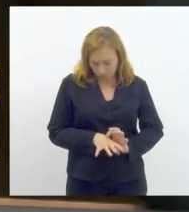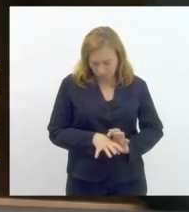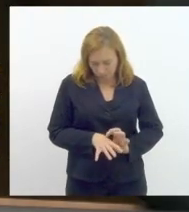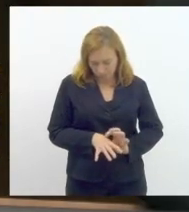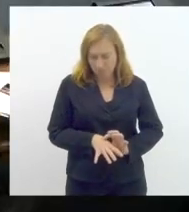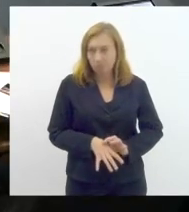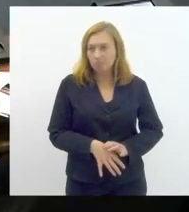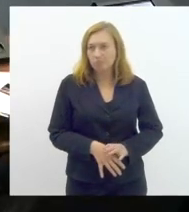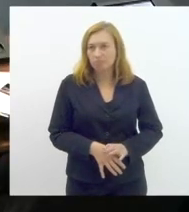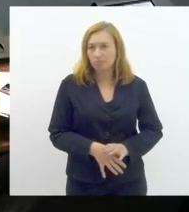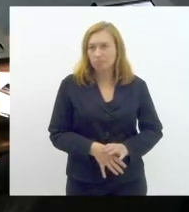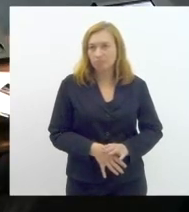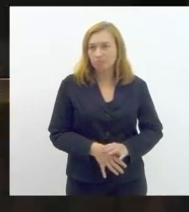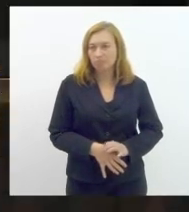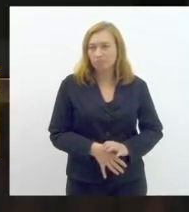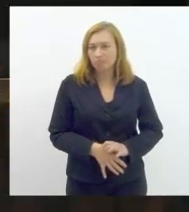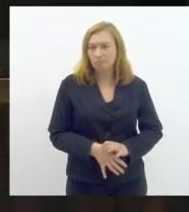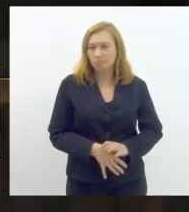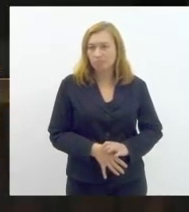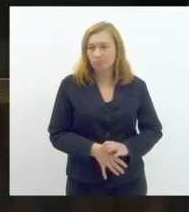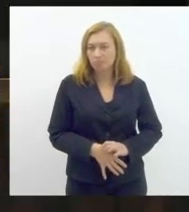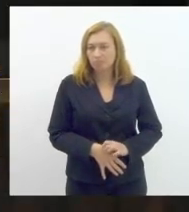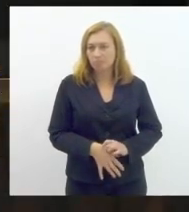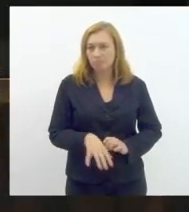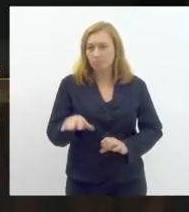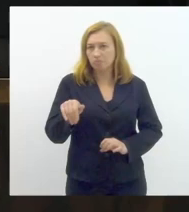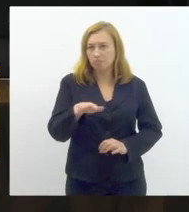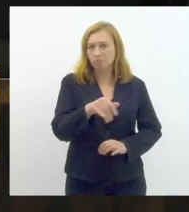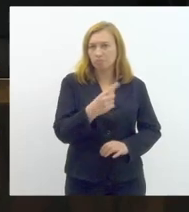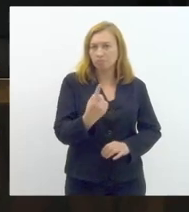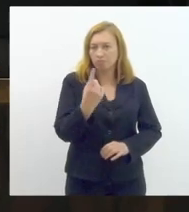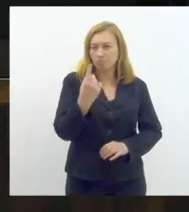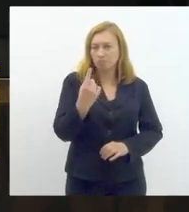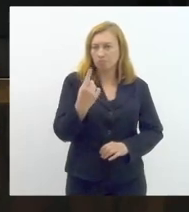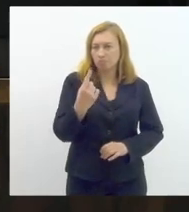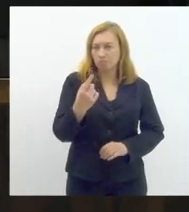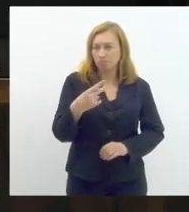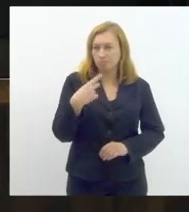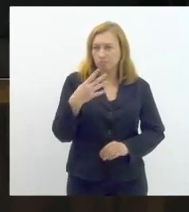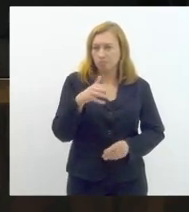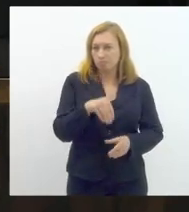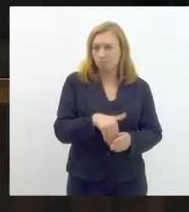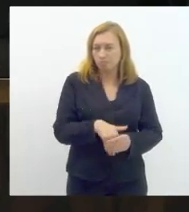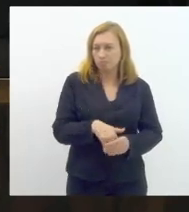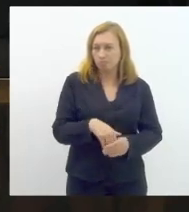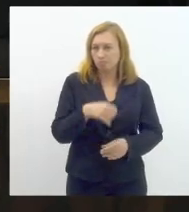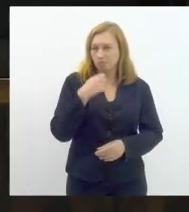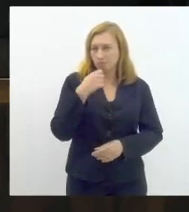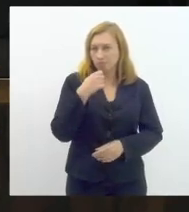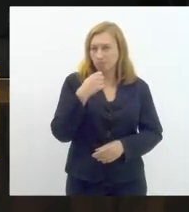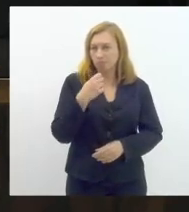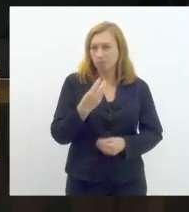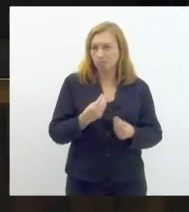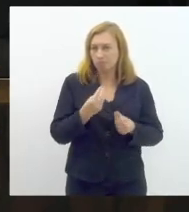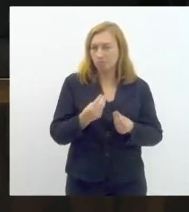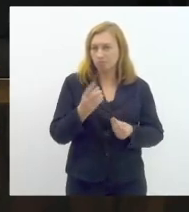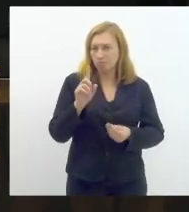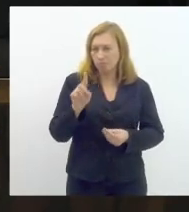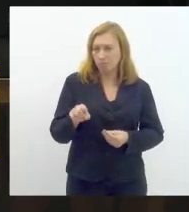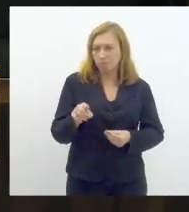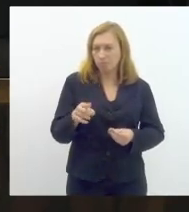Então, aqui no meu roteiro diz que a gente vai chamar um por um de vocês e vocês vão proferir o voto no microfone, como é no